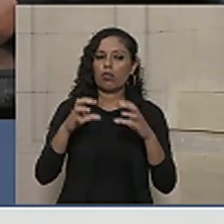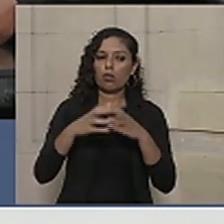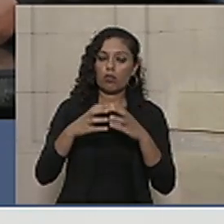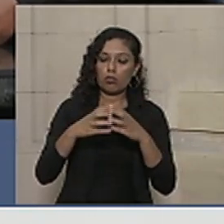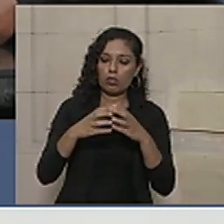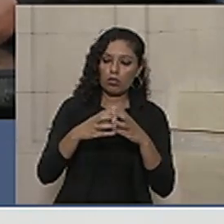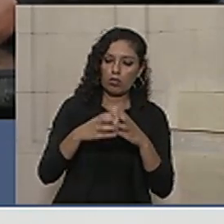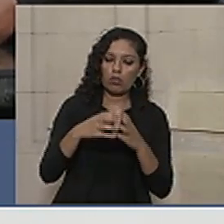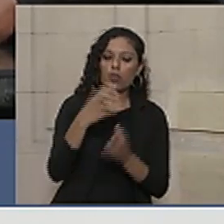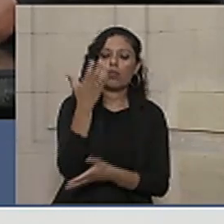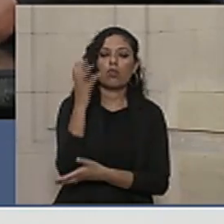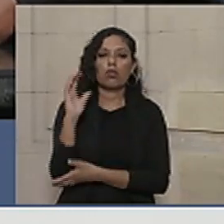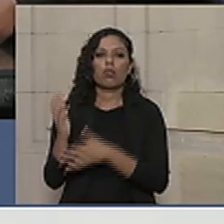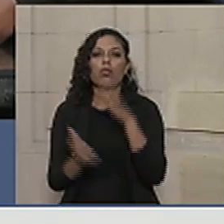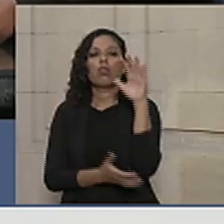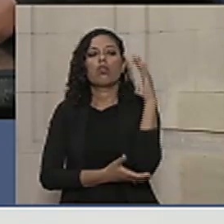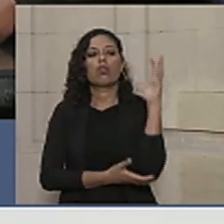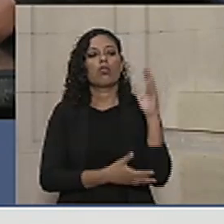Gustavo Schmidt.